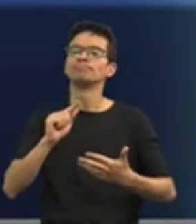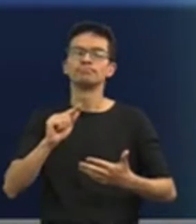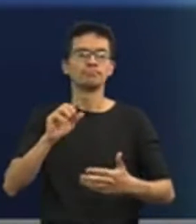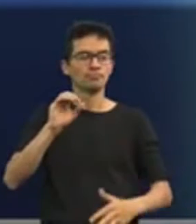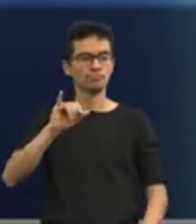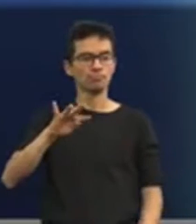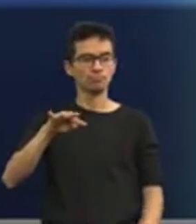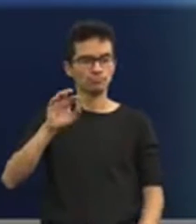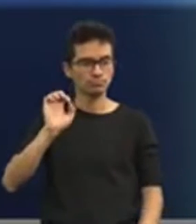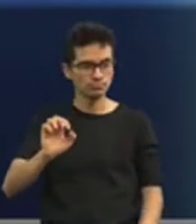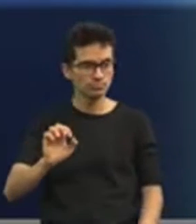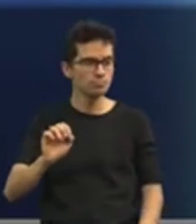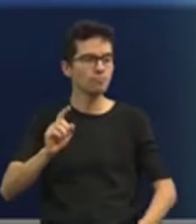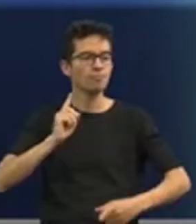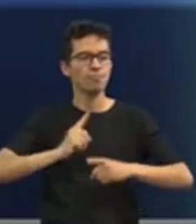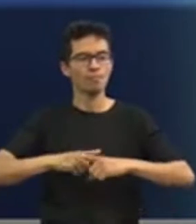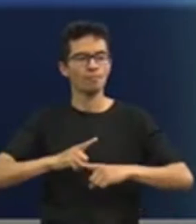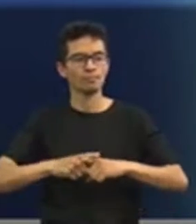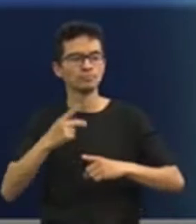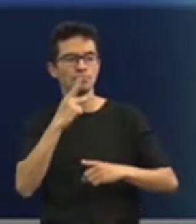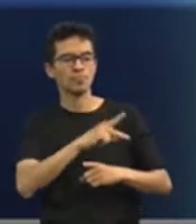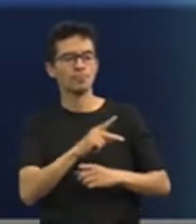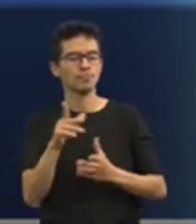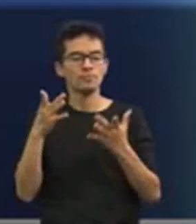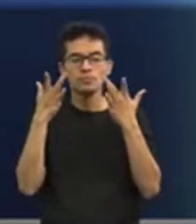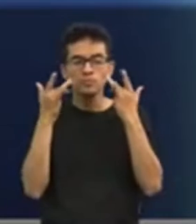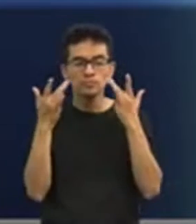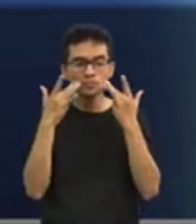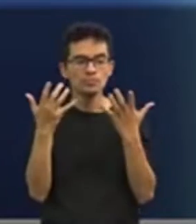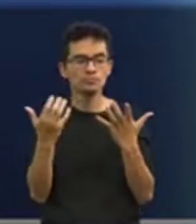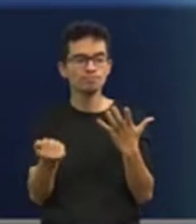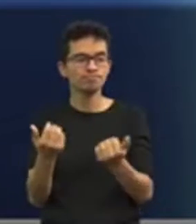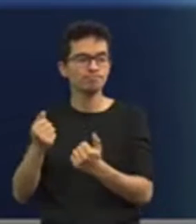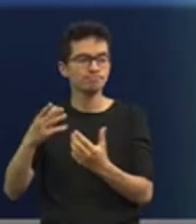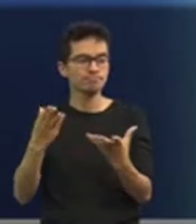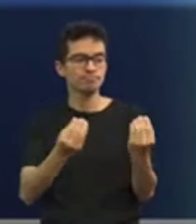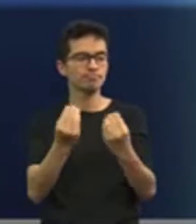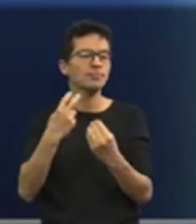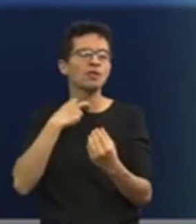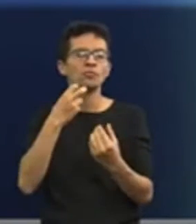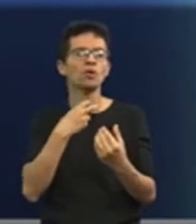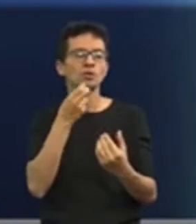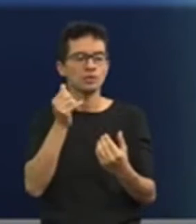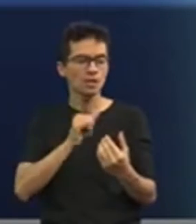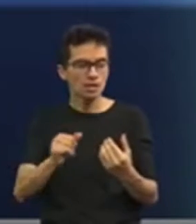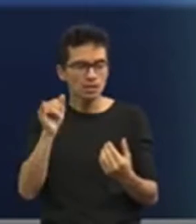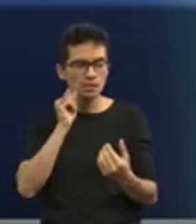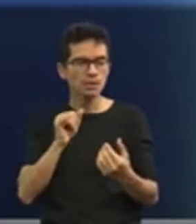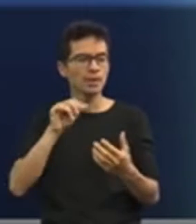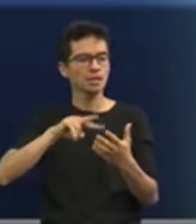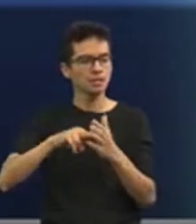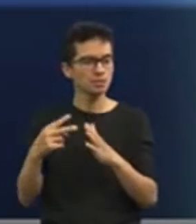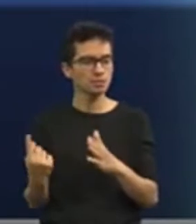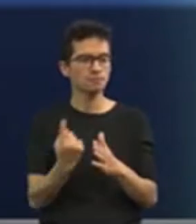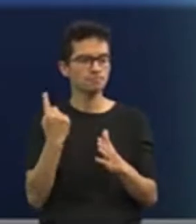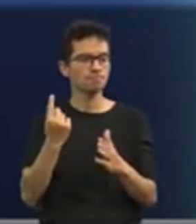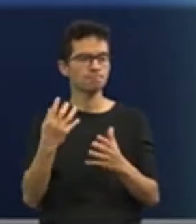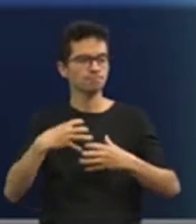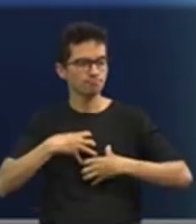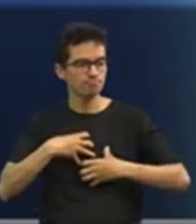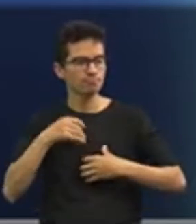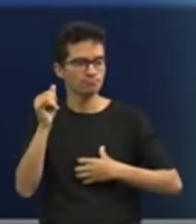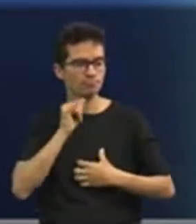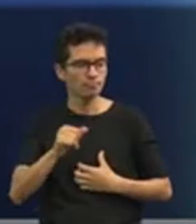onisciente pois simula ser tolerante com a pluralidade de vozes narrativas mas é a singularidade